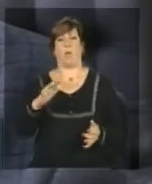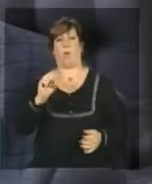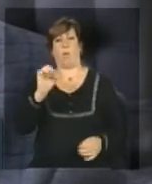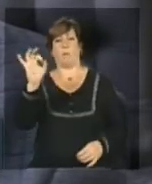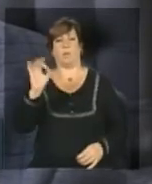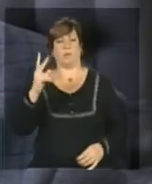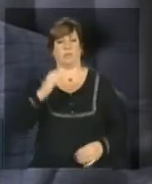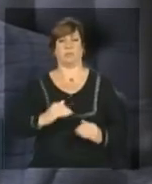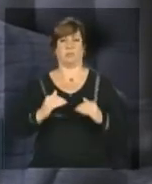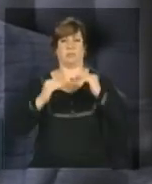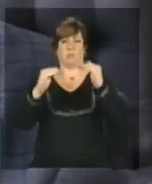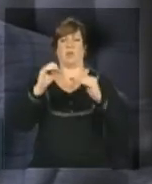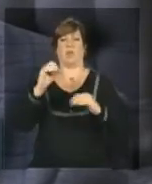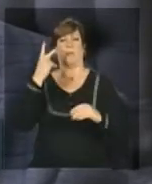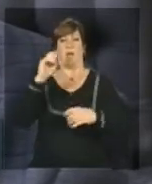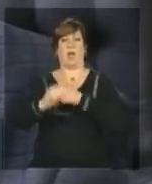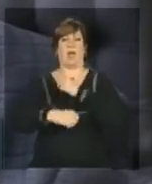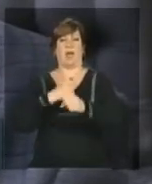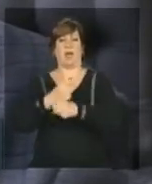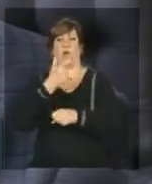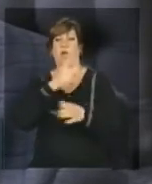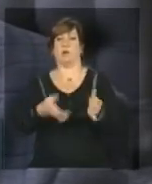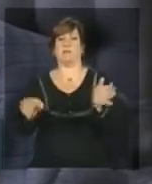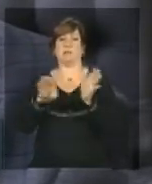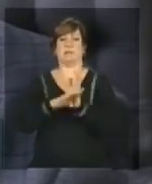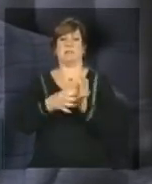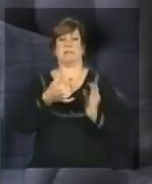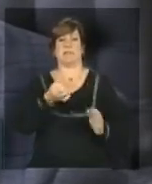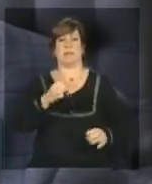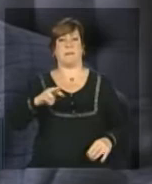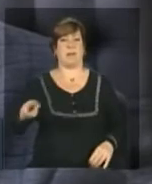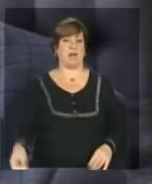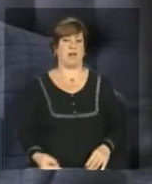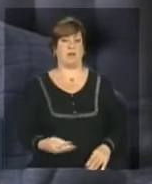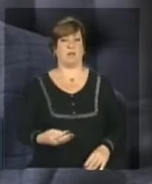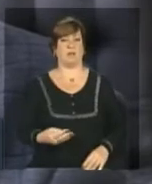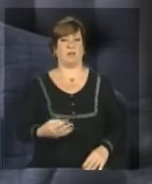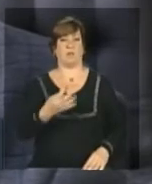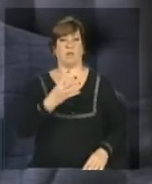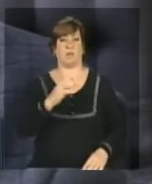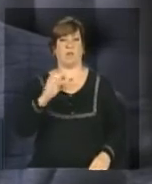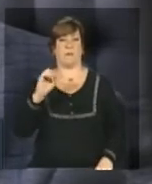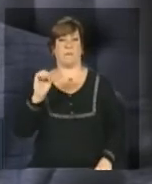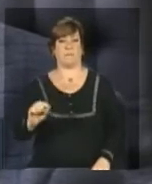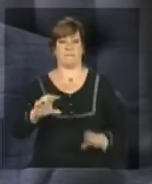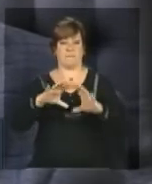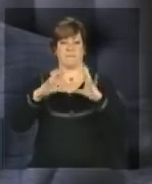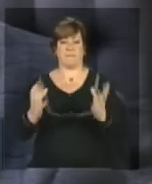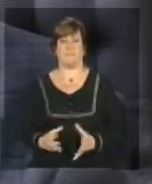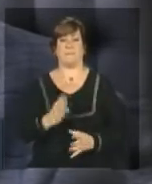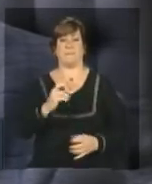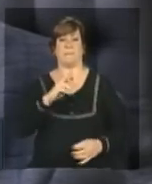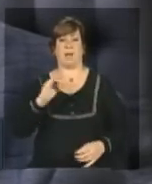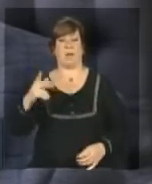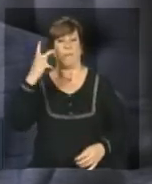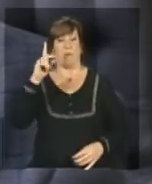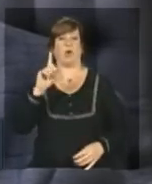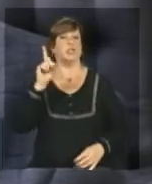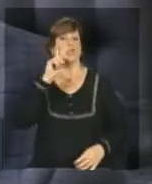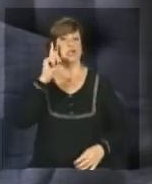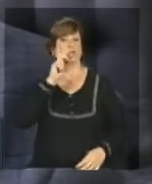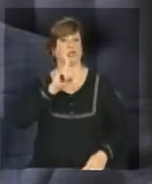anual para chegar a 6 milhões 400 mil barris diários